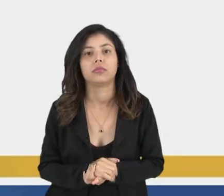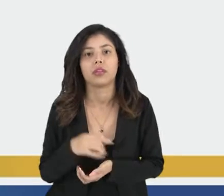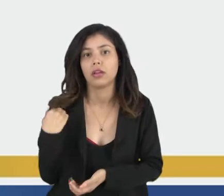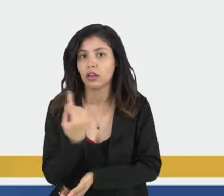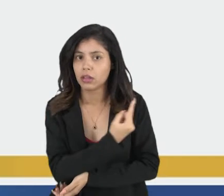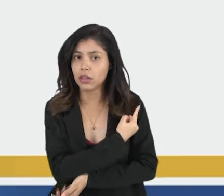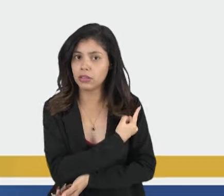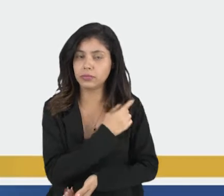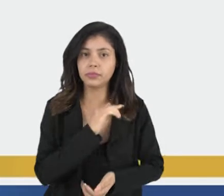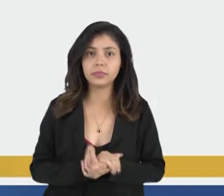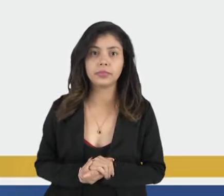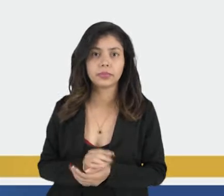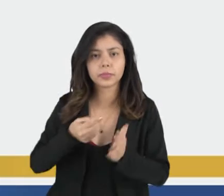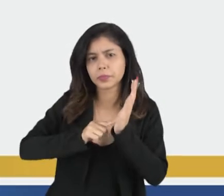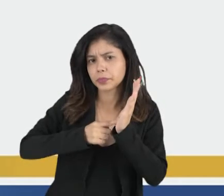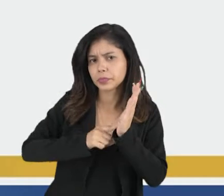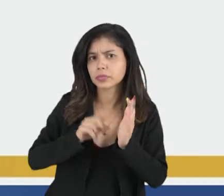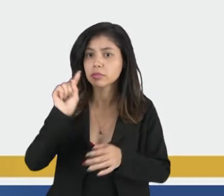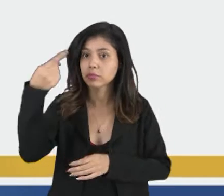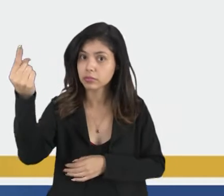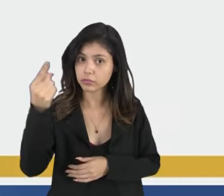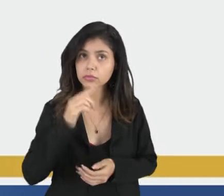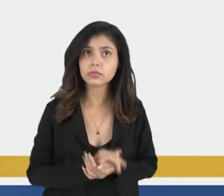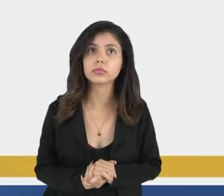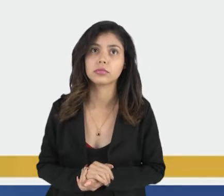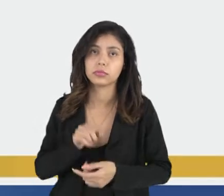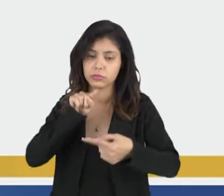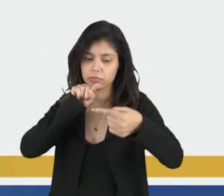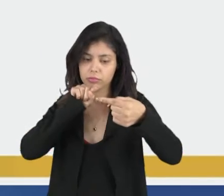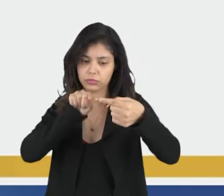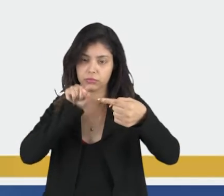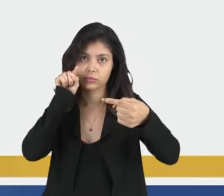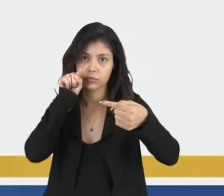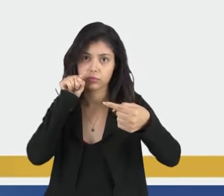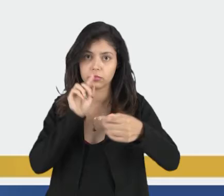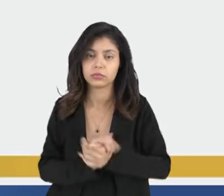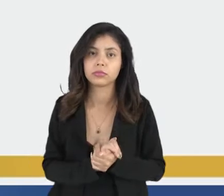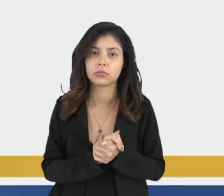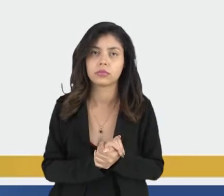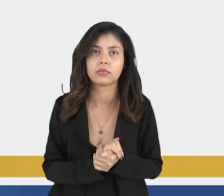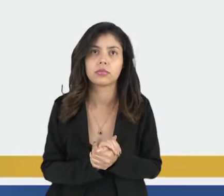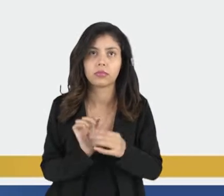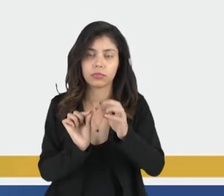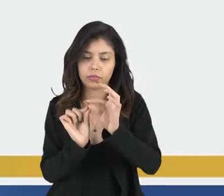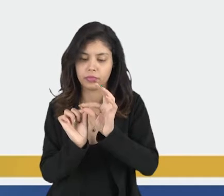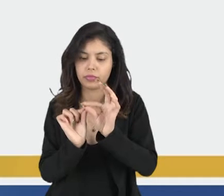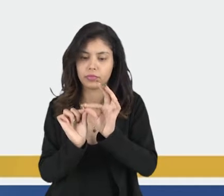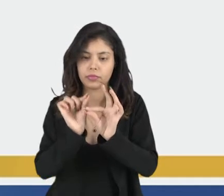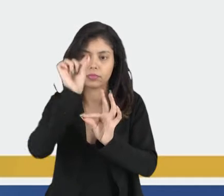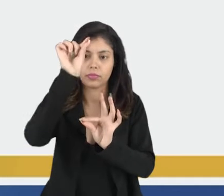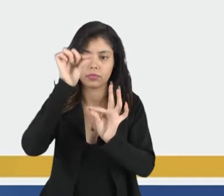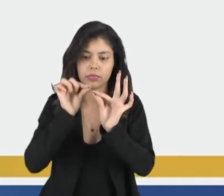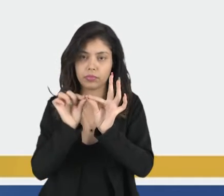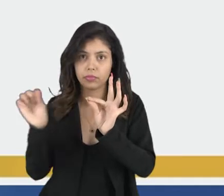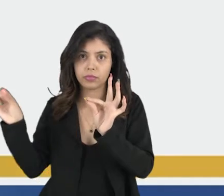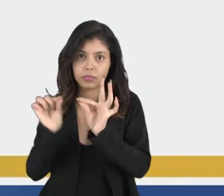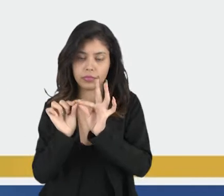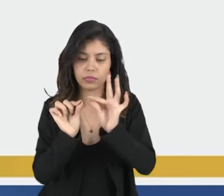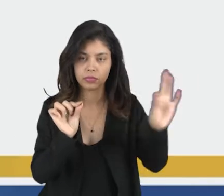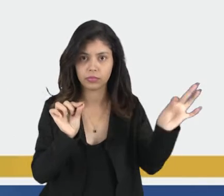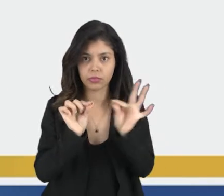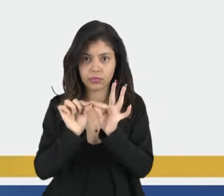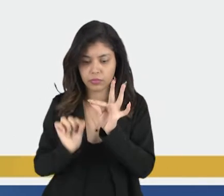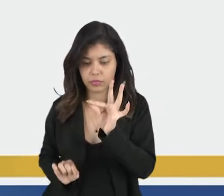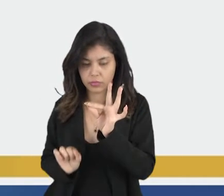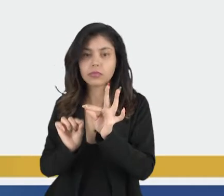põe um ponto lá no meio. Então, aquele ponto lá nós chamamos de equidistante, porque à medida que ele vai de